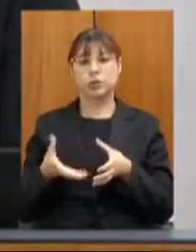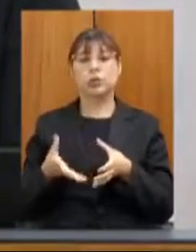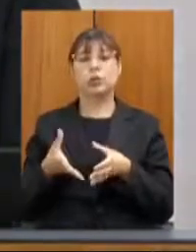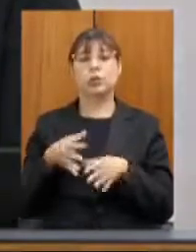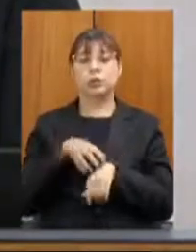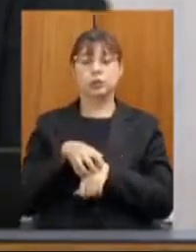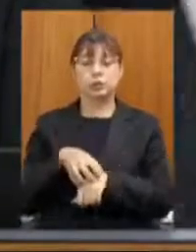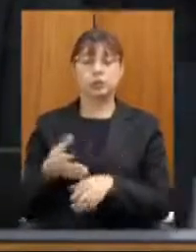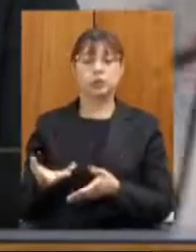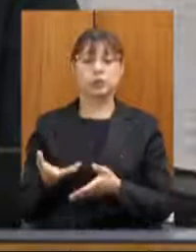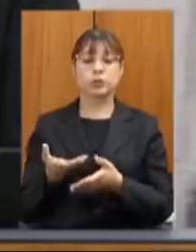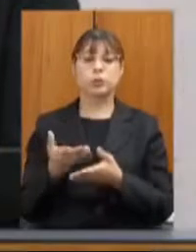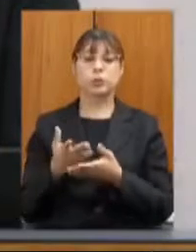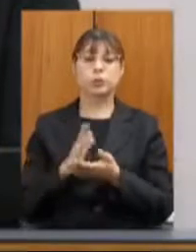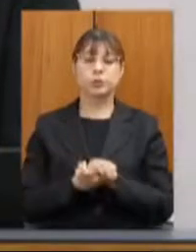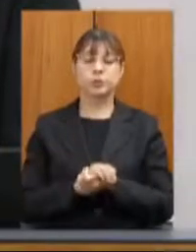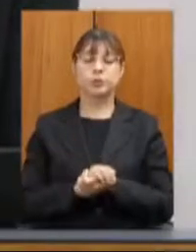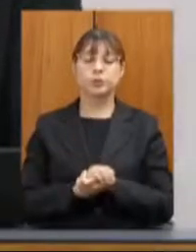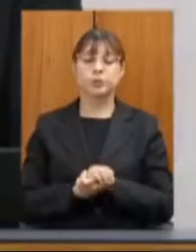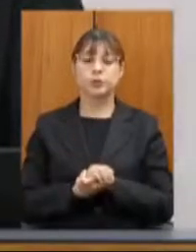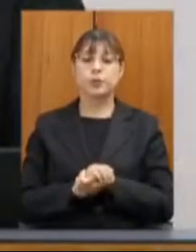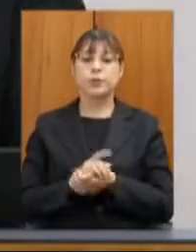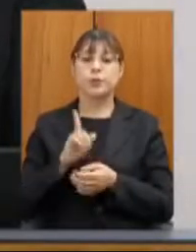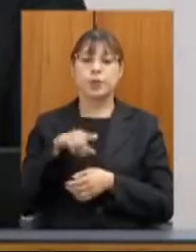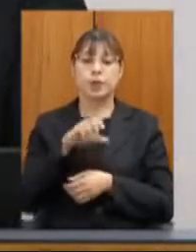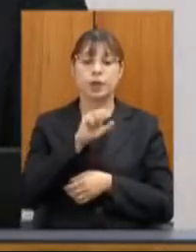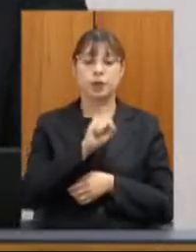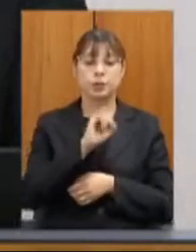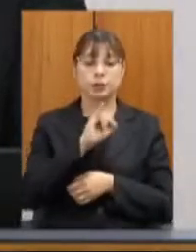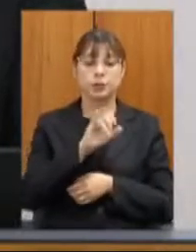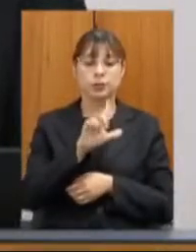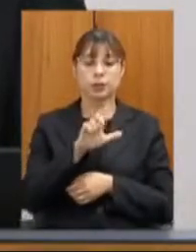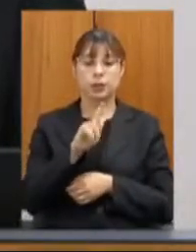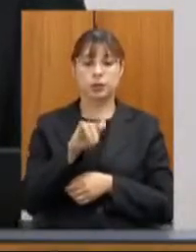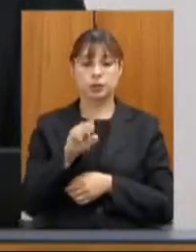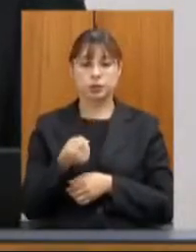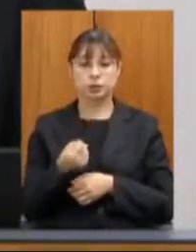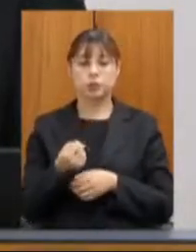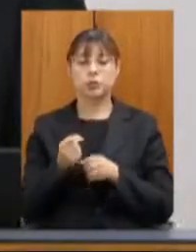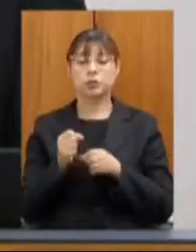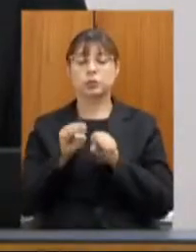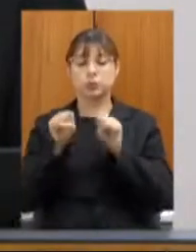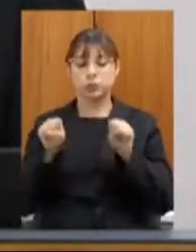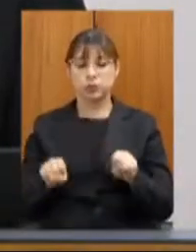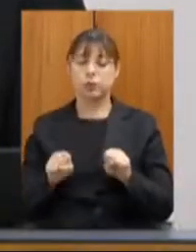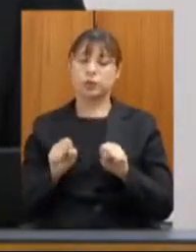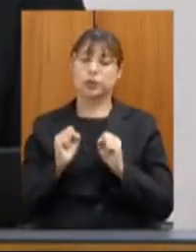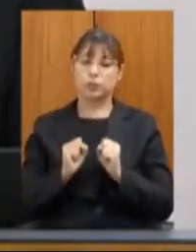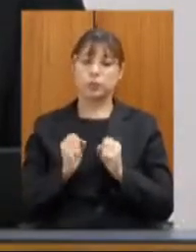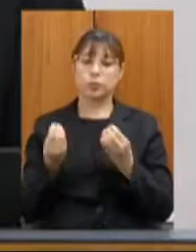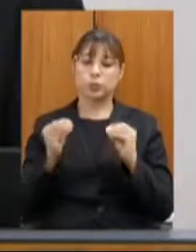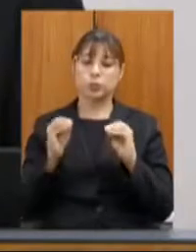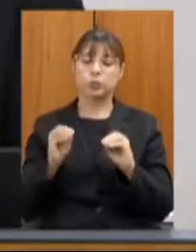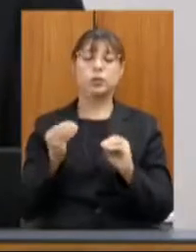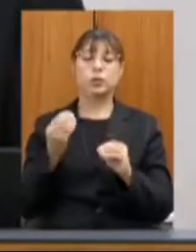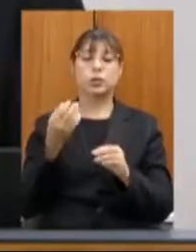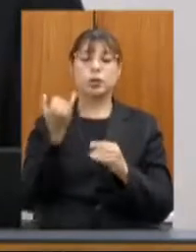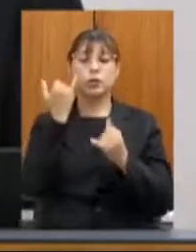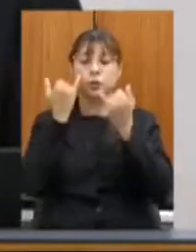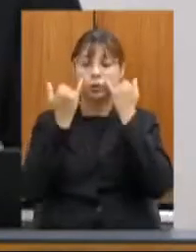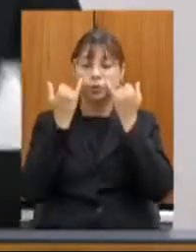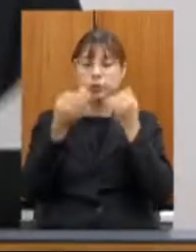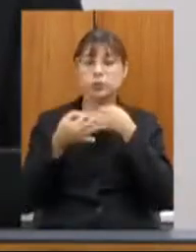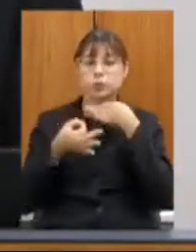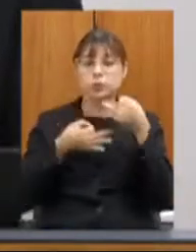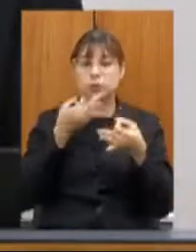através da plataforma Cileges ou, pessoalmente, requerimentos contendo recomendações referentes ao tema abordado, que